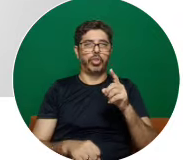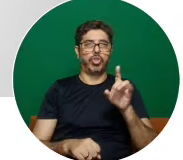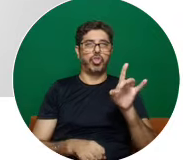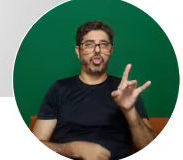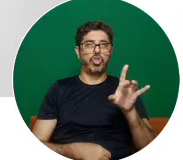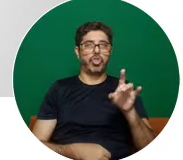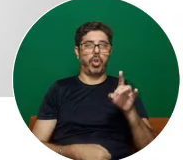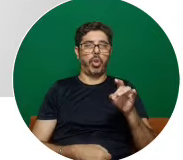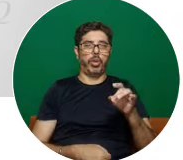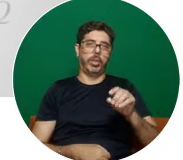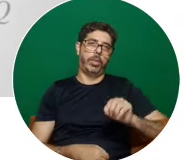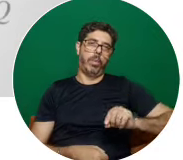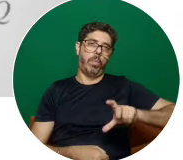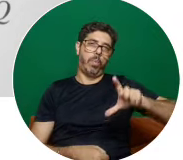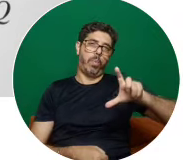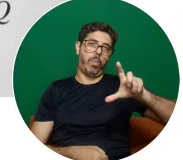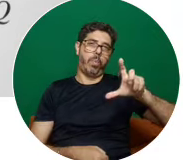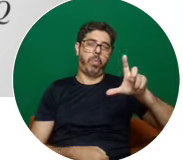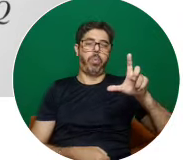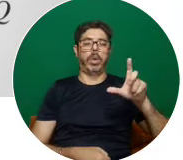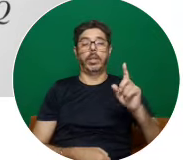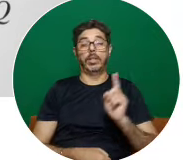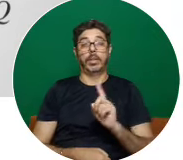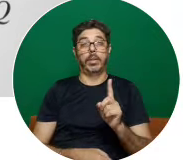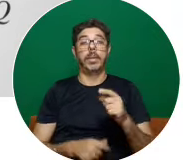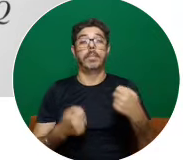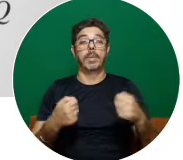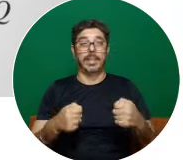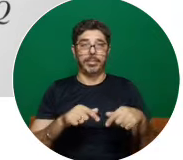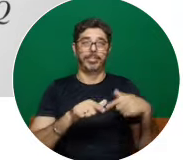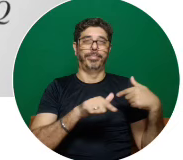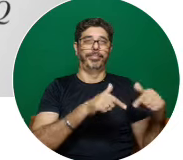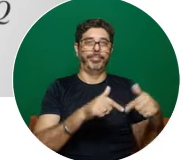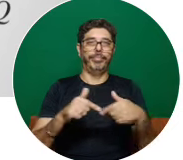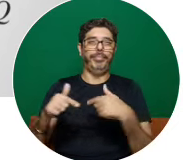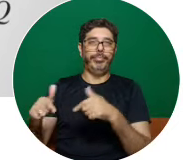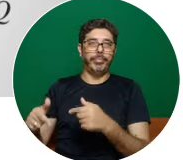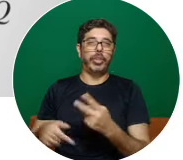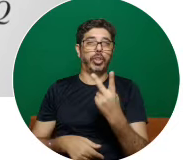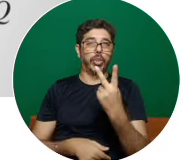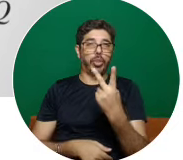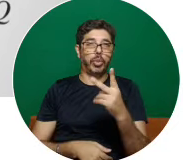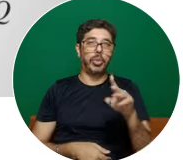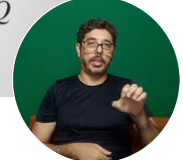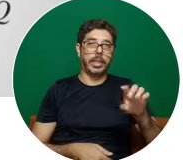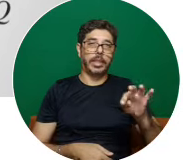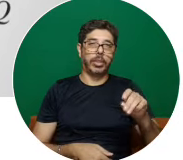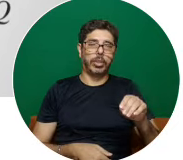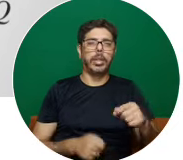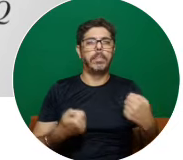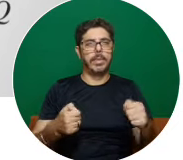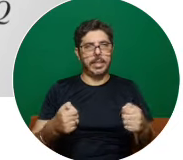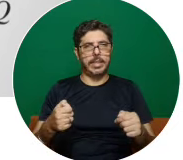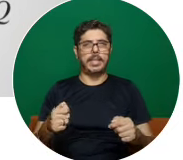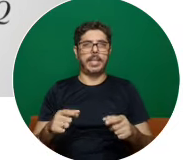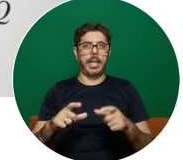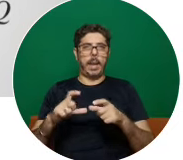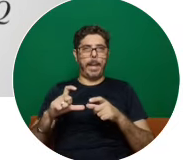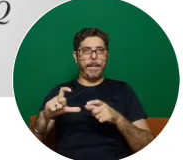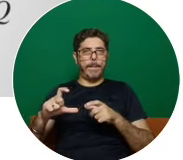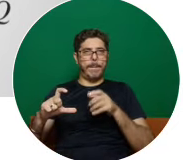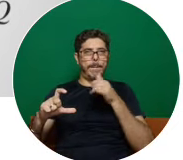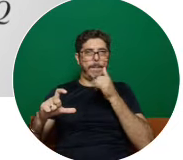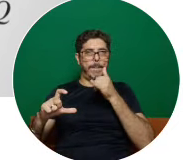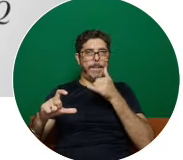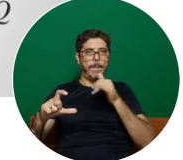realizar trabalho, aplicando a diferença de potencial entre os dois eletrodos. Ou seja, nós ligamos uma bateria entre os dois eletrodos.